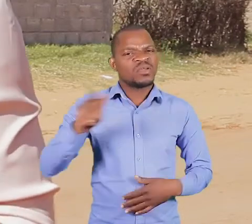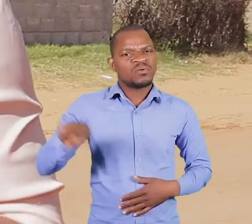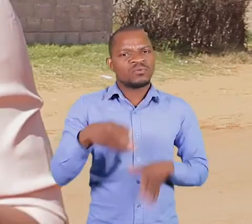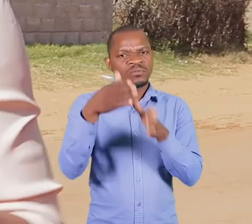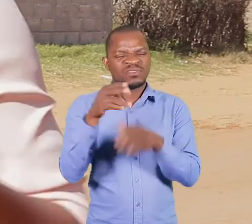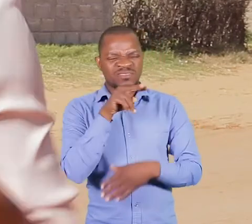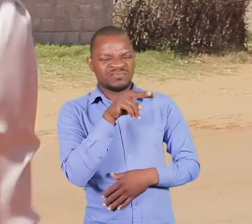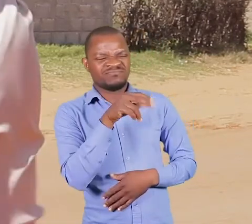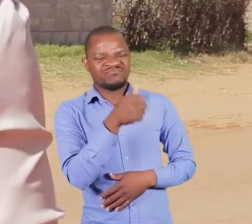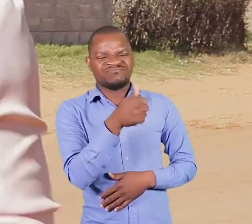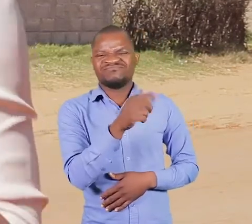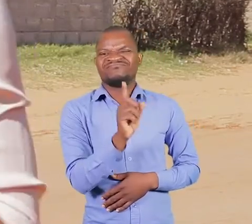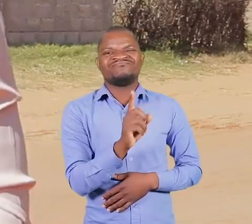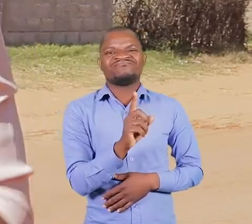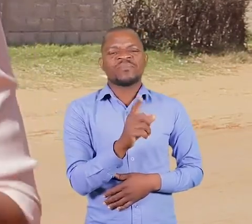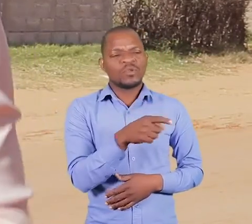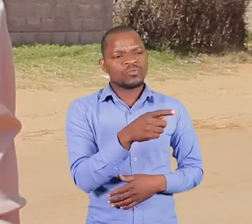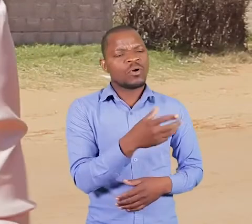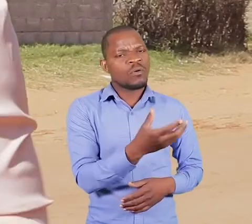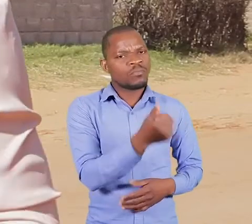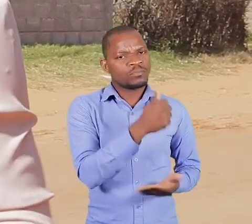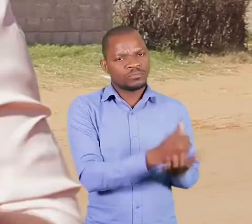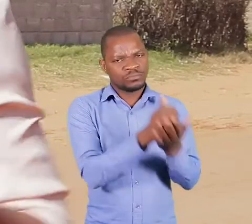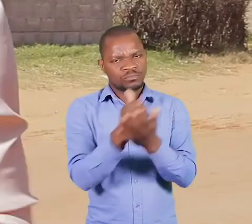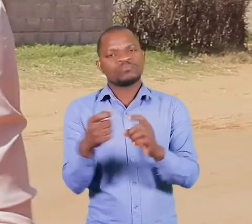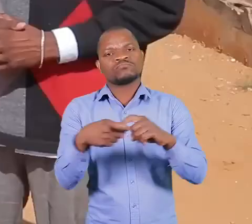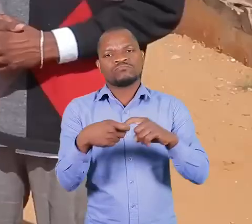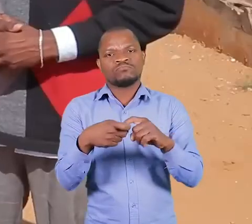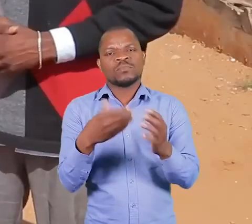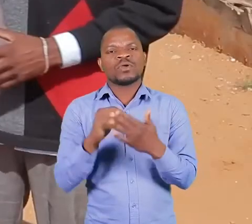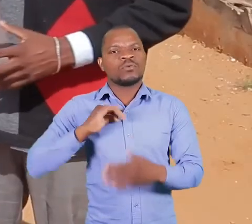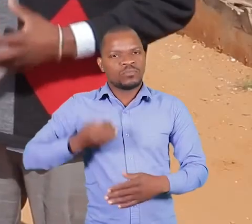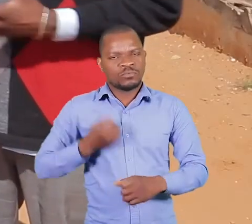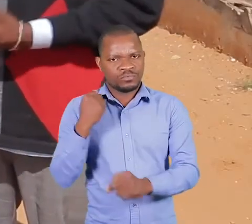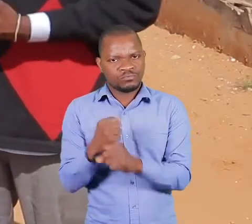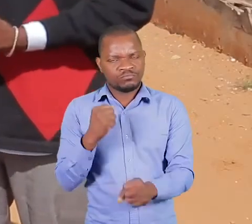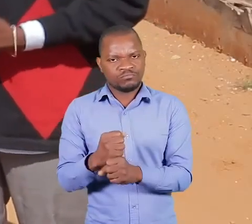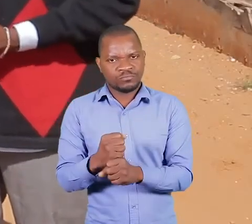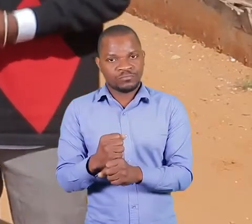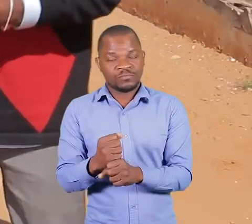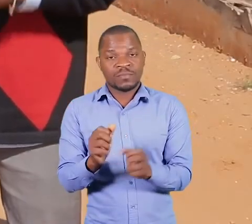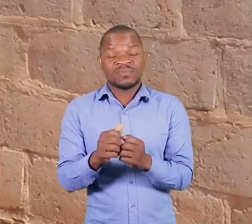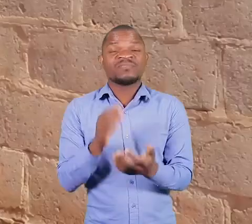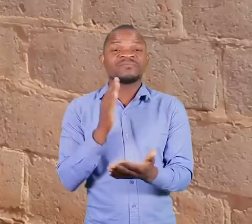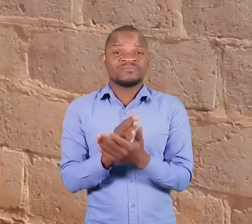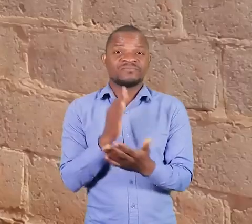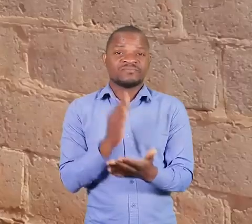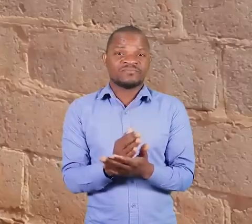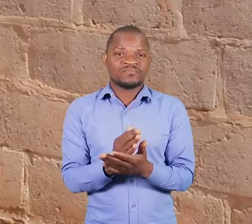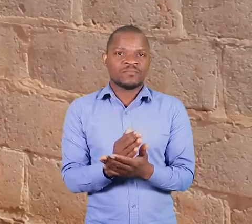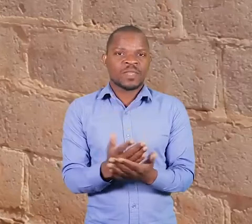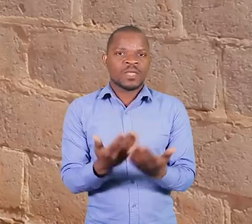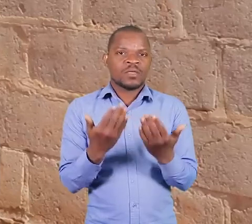não veem como é bom para elas e para a família que a mulher trabalhe. Pois é, Vina. E por falar